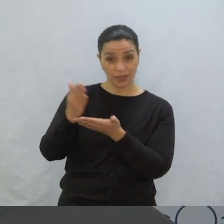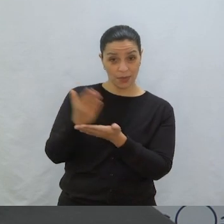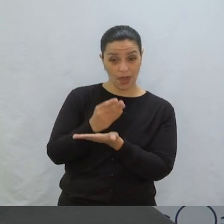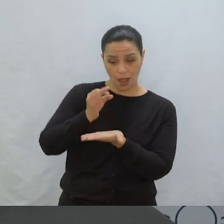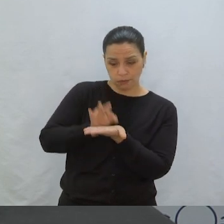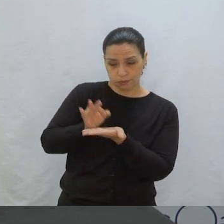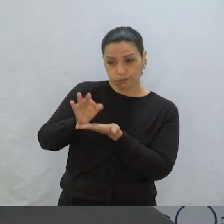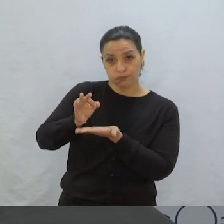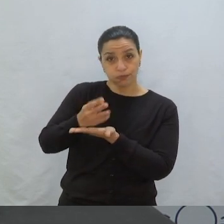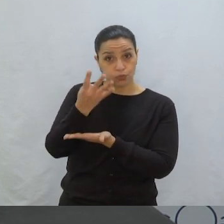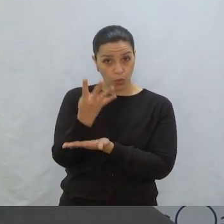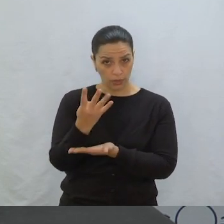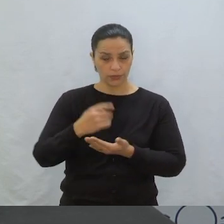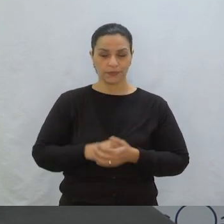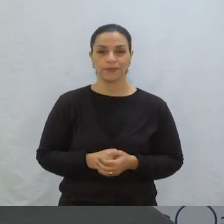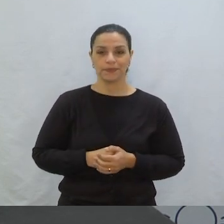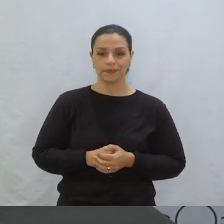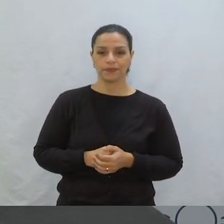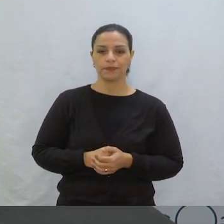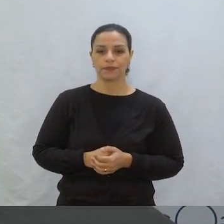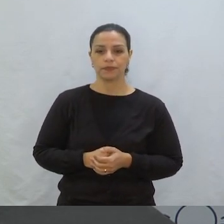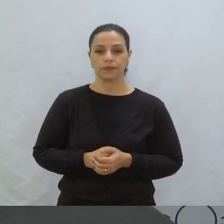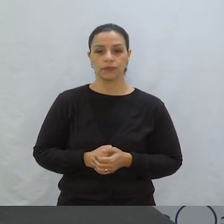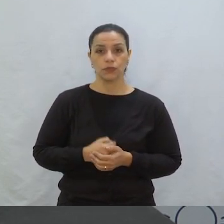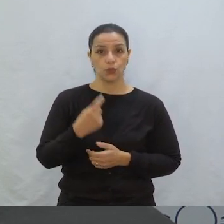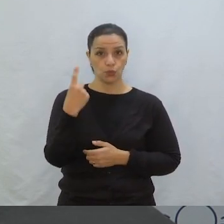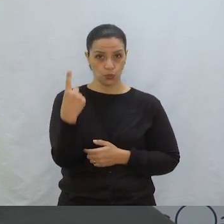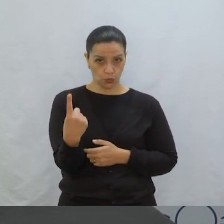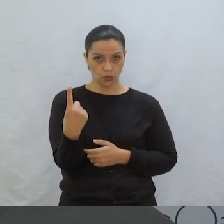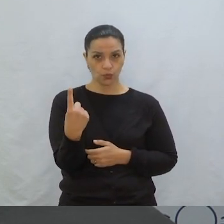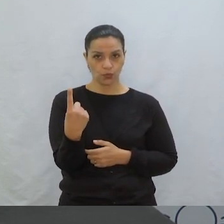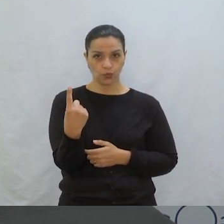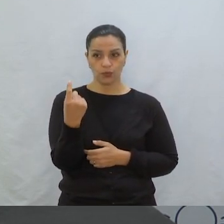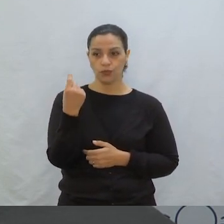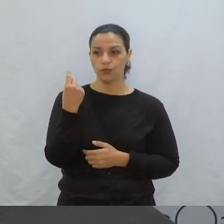vamos separar 4 tampinhas agora.